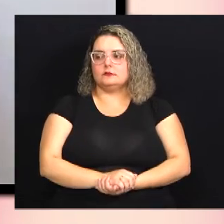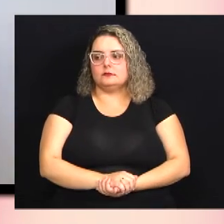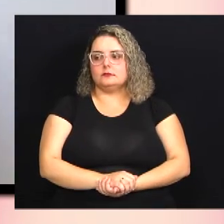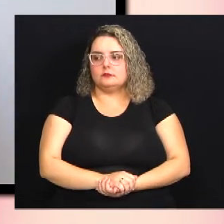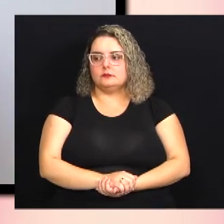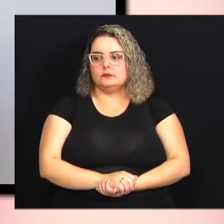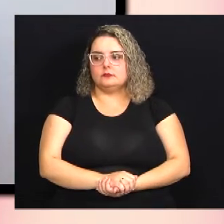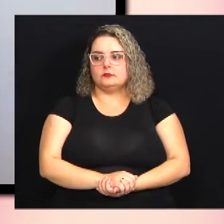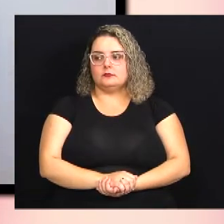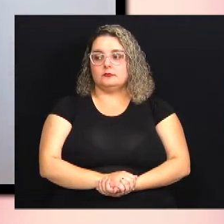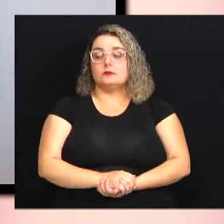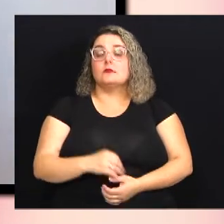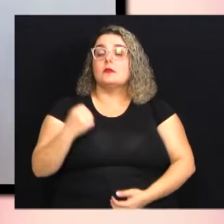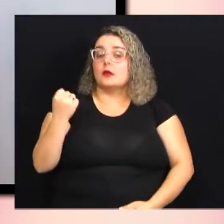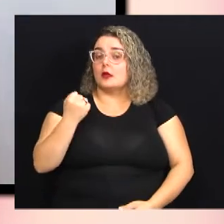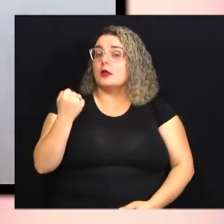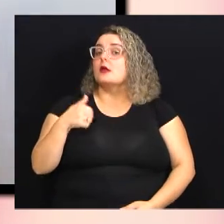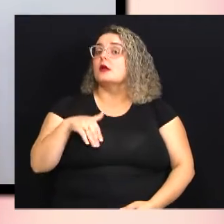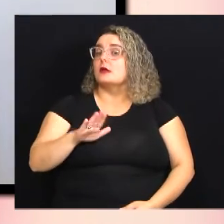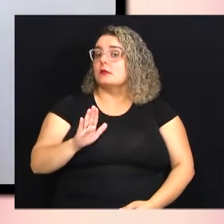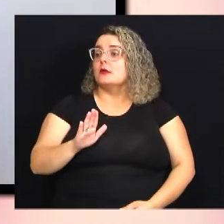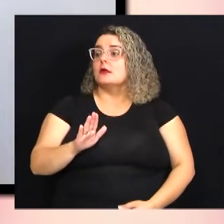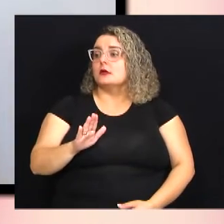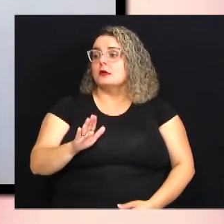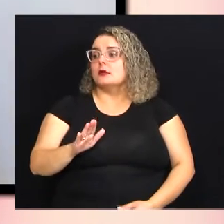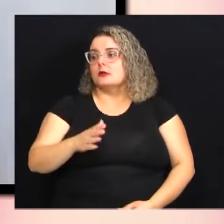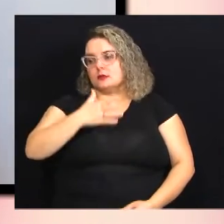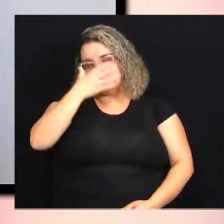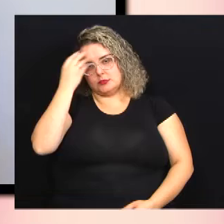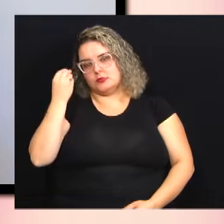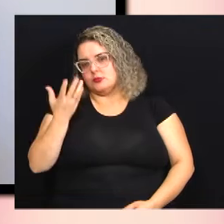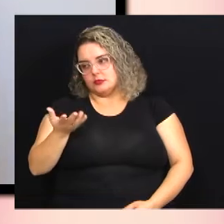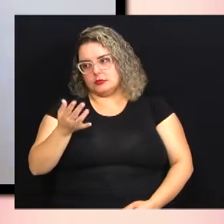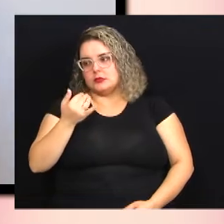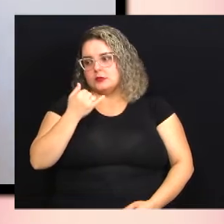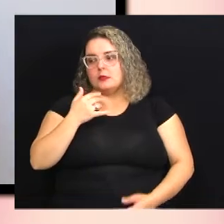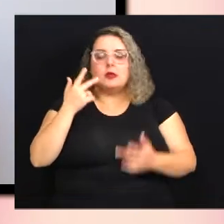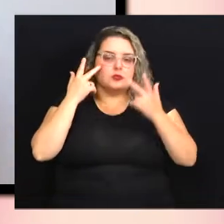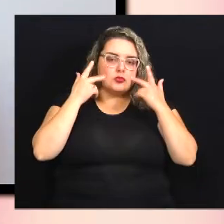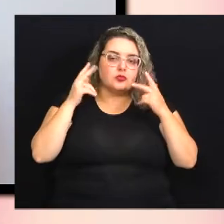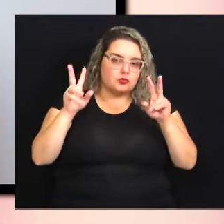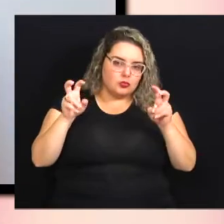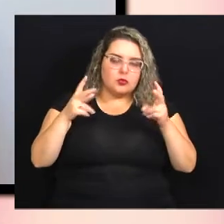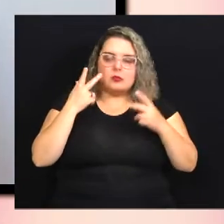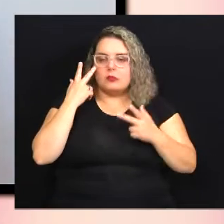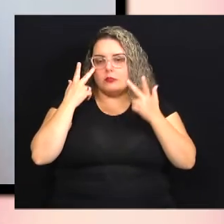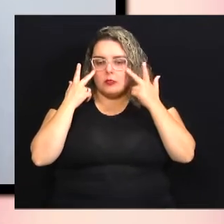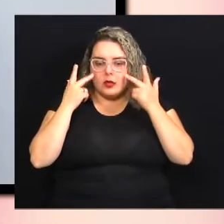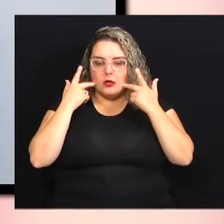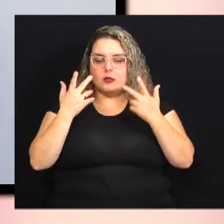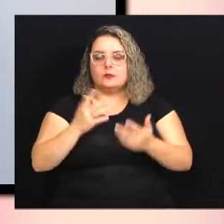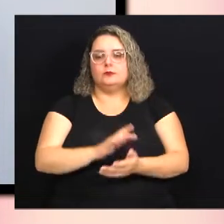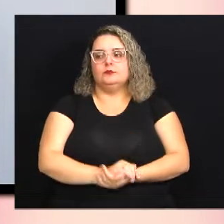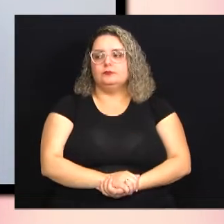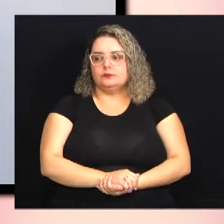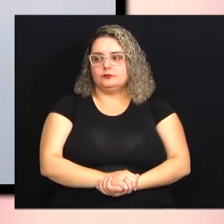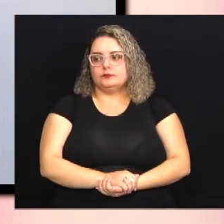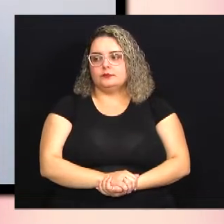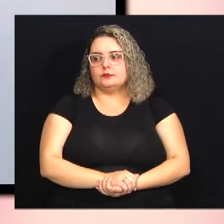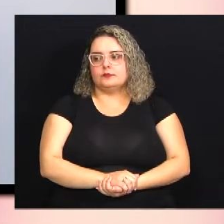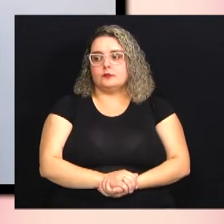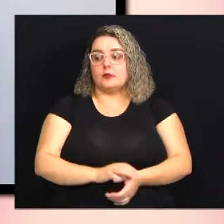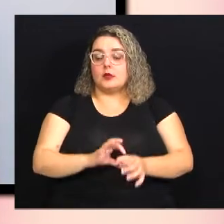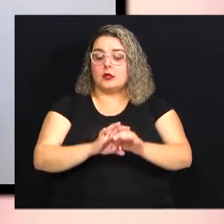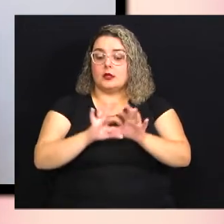um agravamento de um esquecimento, que compromete a independência